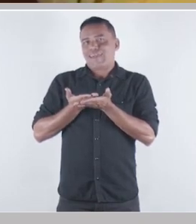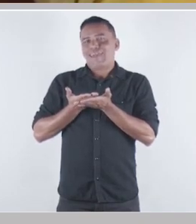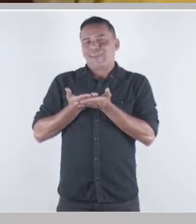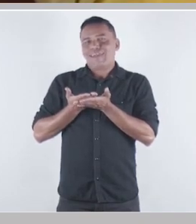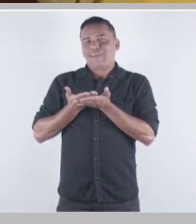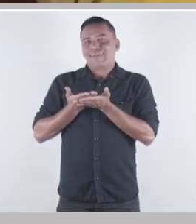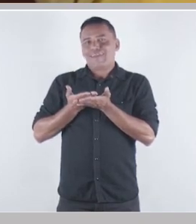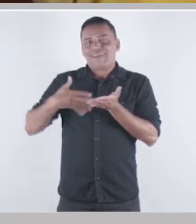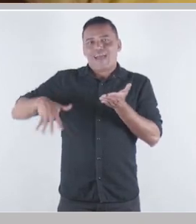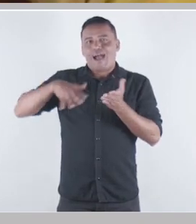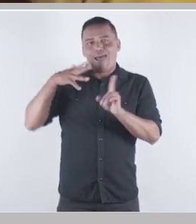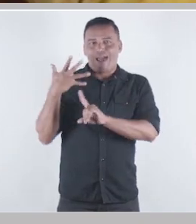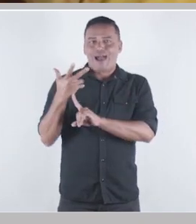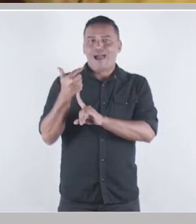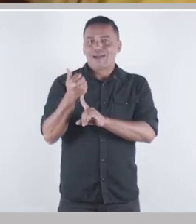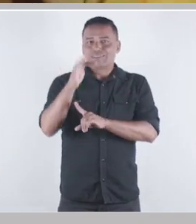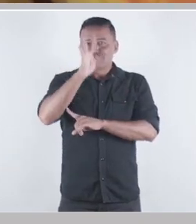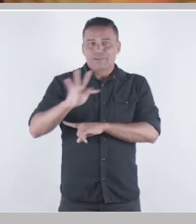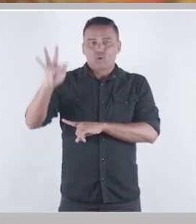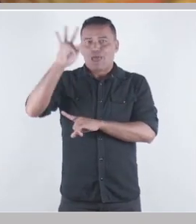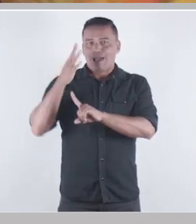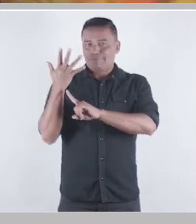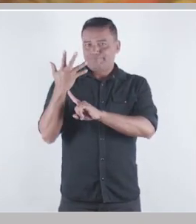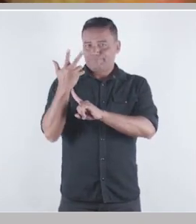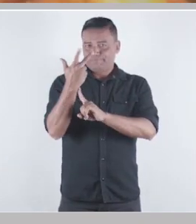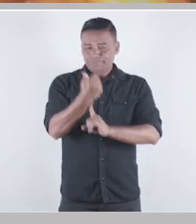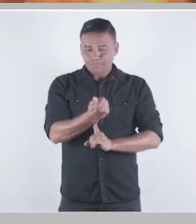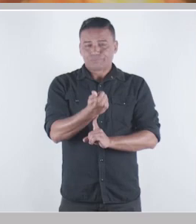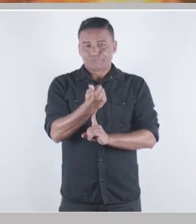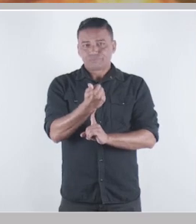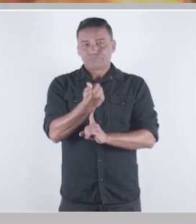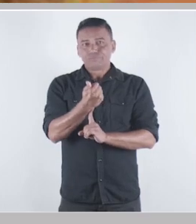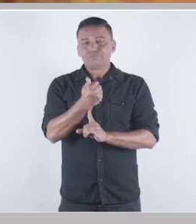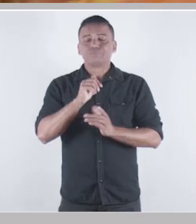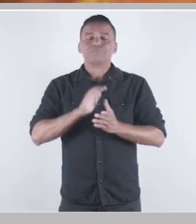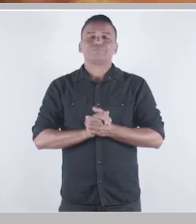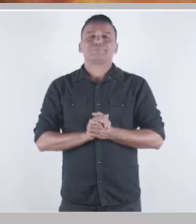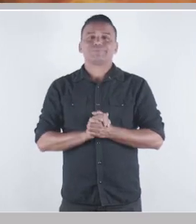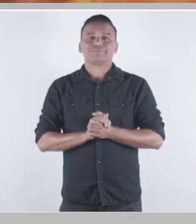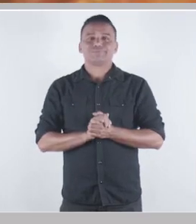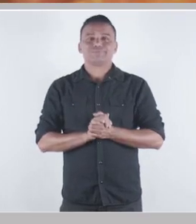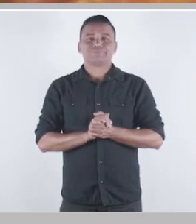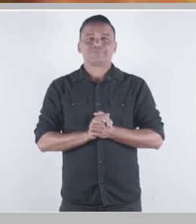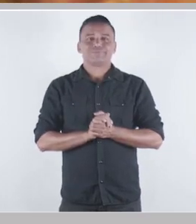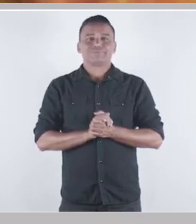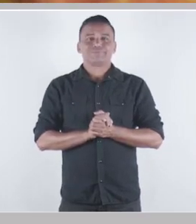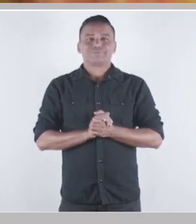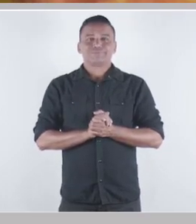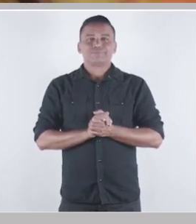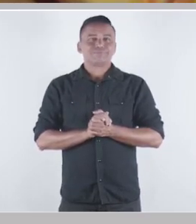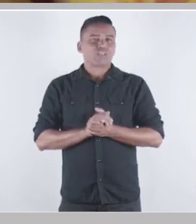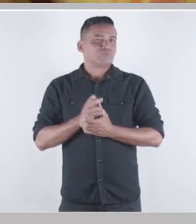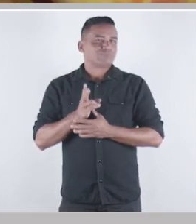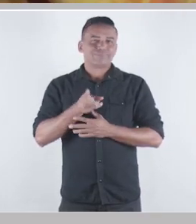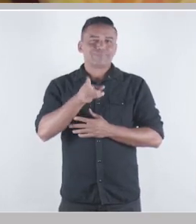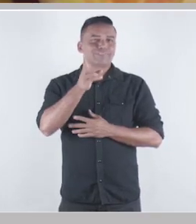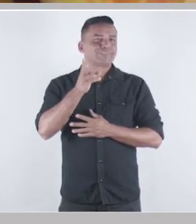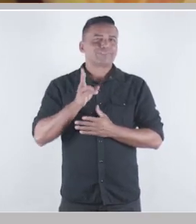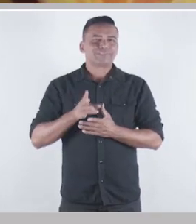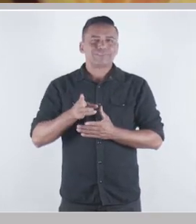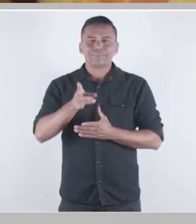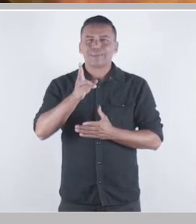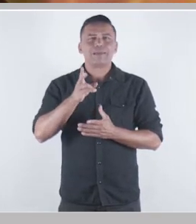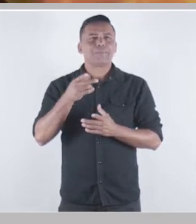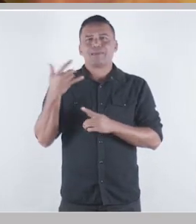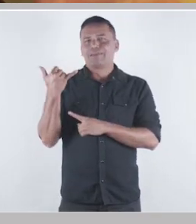Belas Artes. E aí isso me, me persegue, assim, essa linha